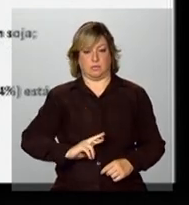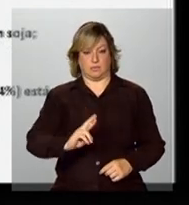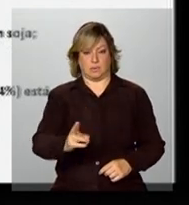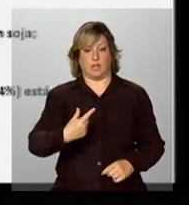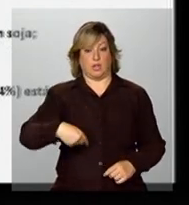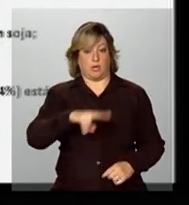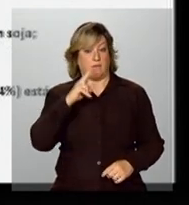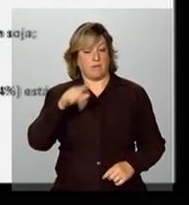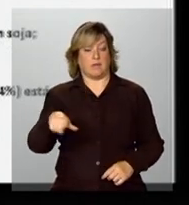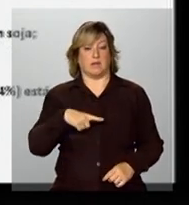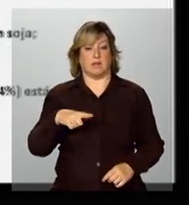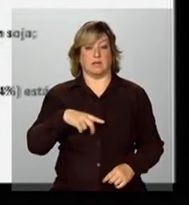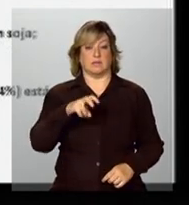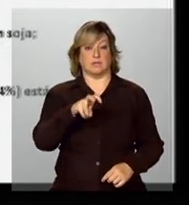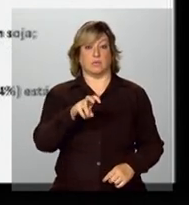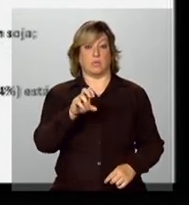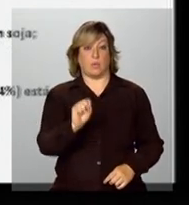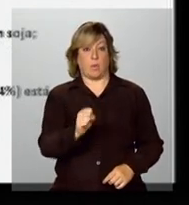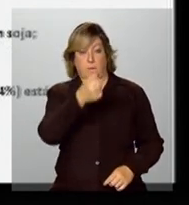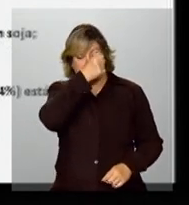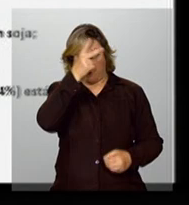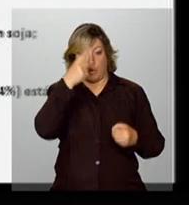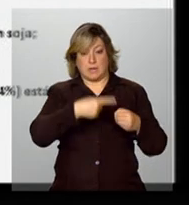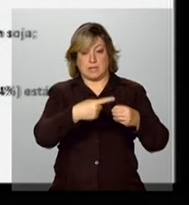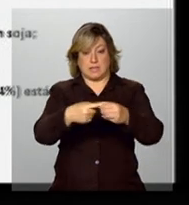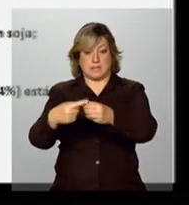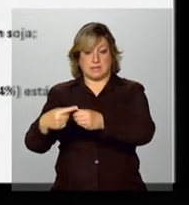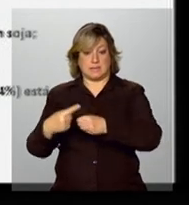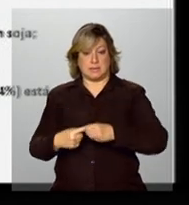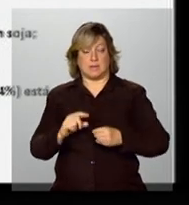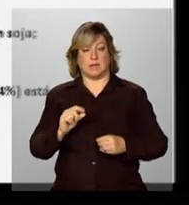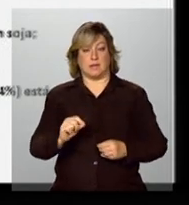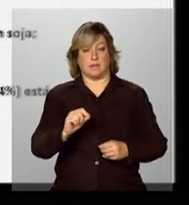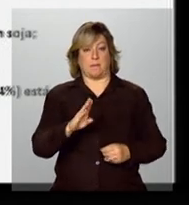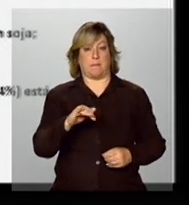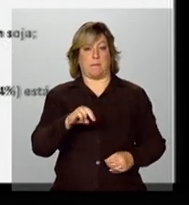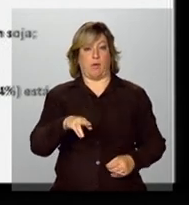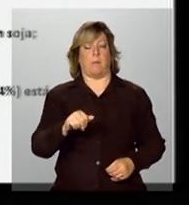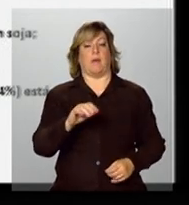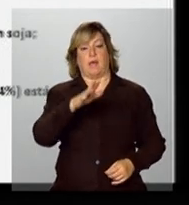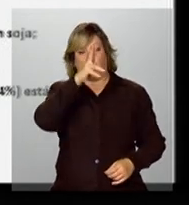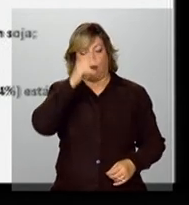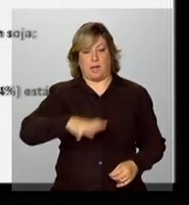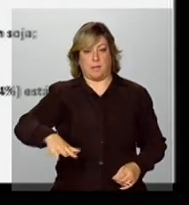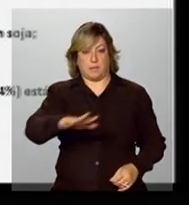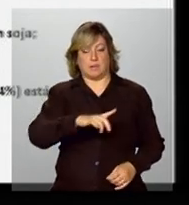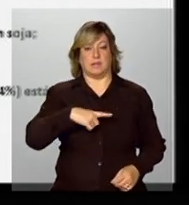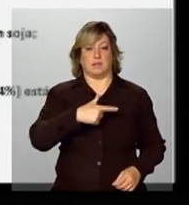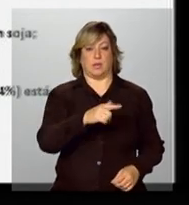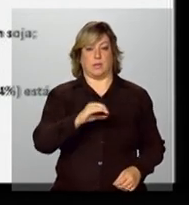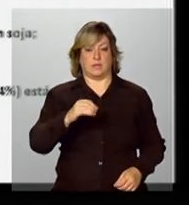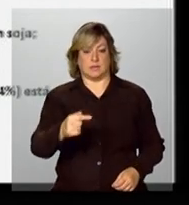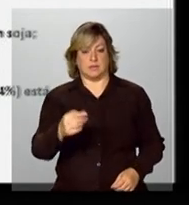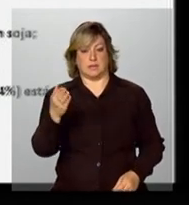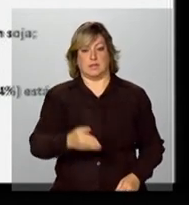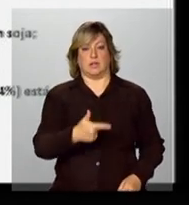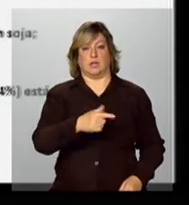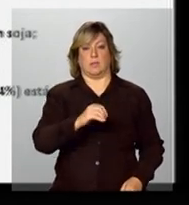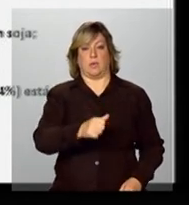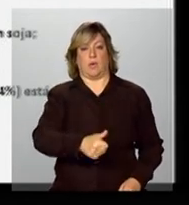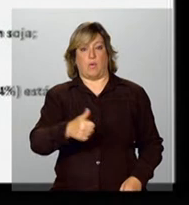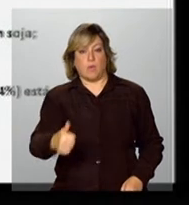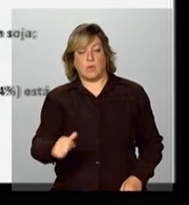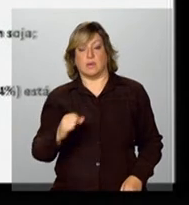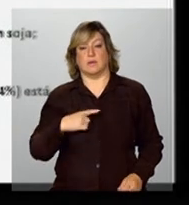nós vemos que nos 58 municípios que plantam soja no bioma Amazônia, entre 2007 e 2011, foram desflorestados